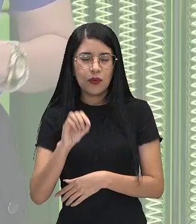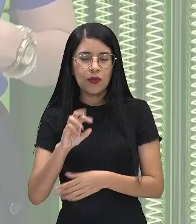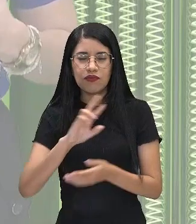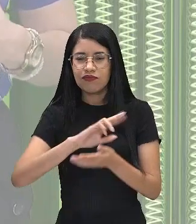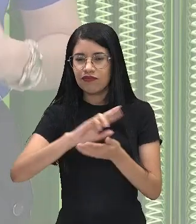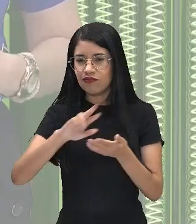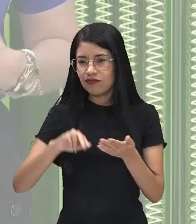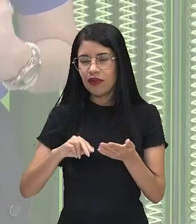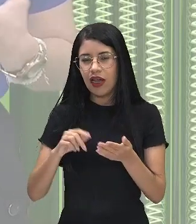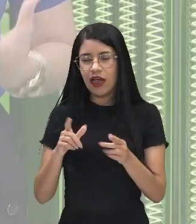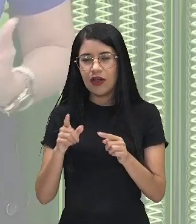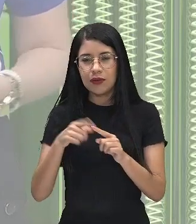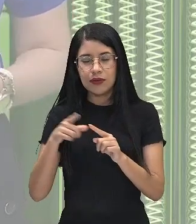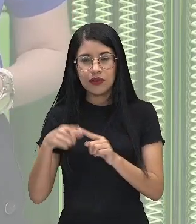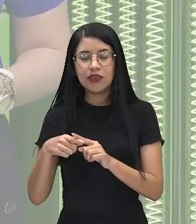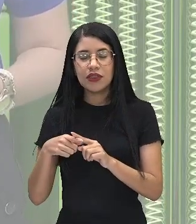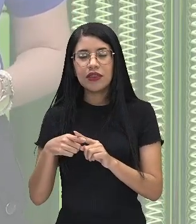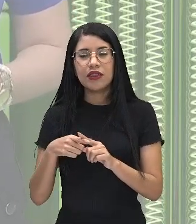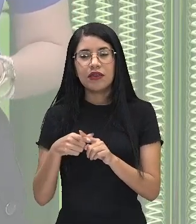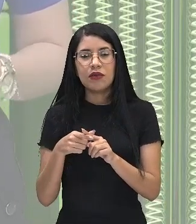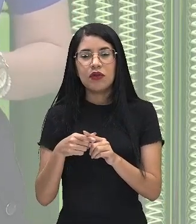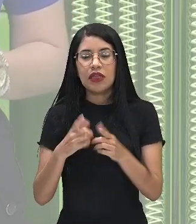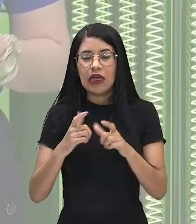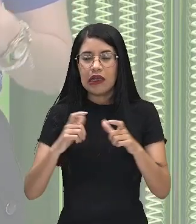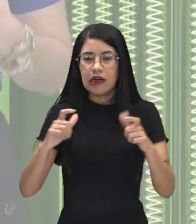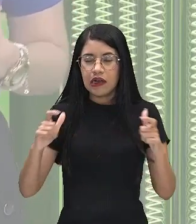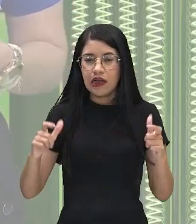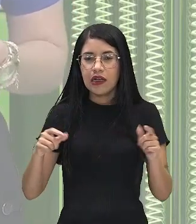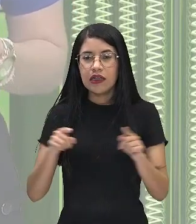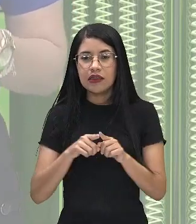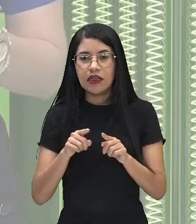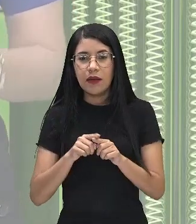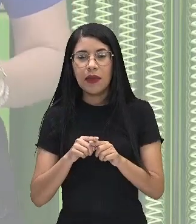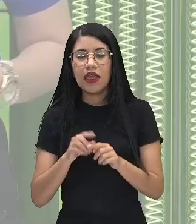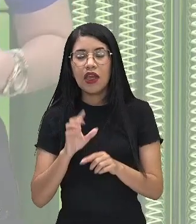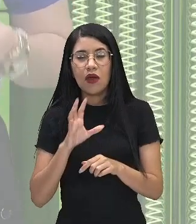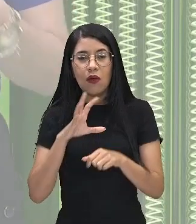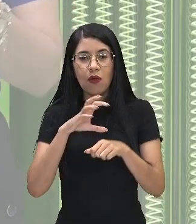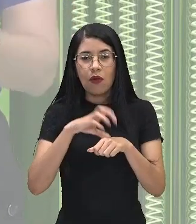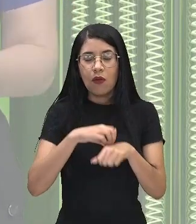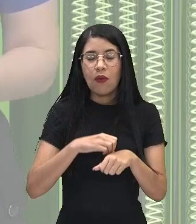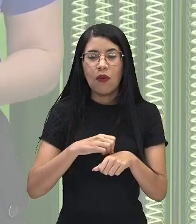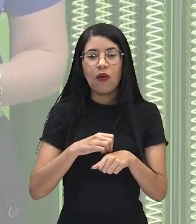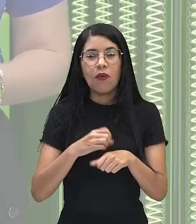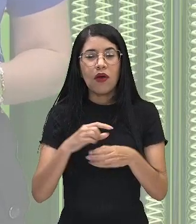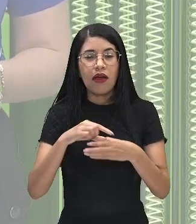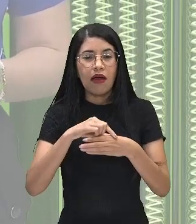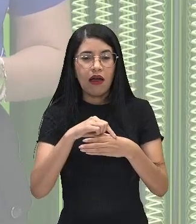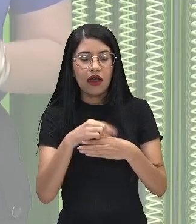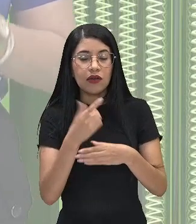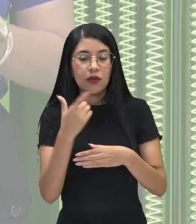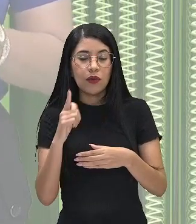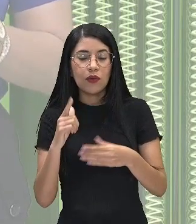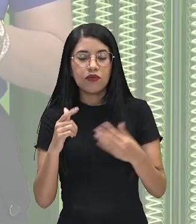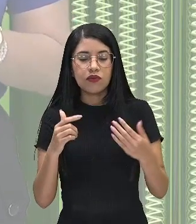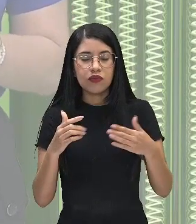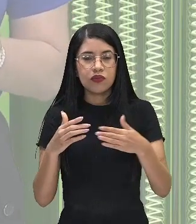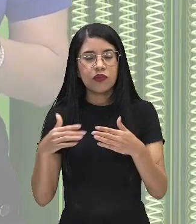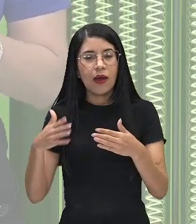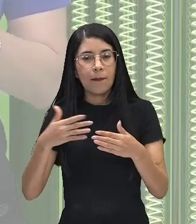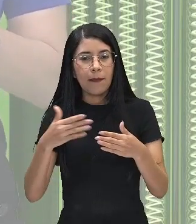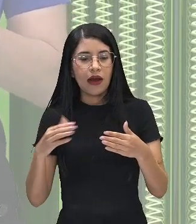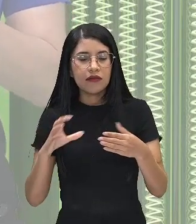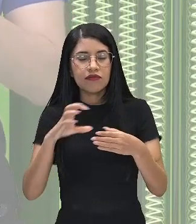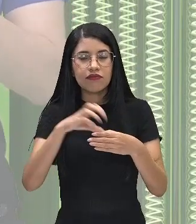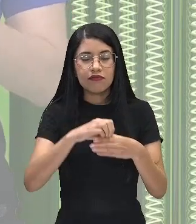piraíba, são peixes de grande porte, peixes carnívoros que se alimentam de outros peixes. Então, se a gente